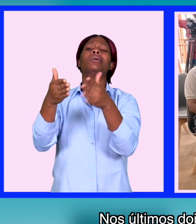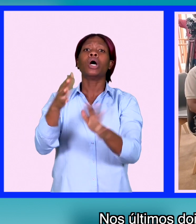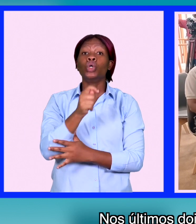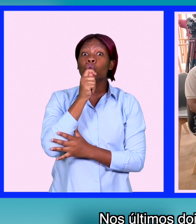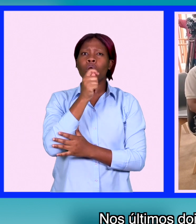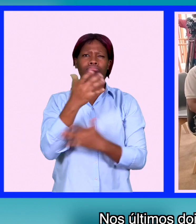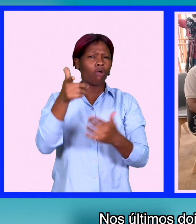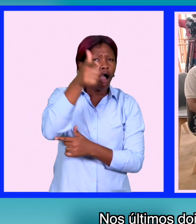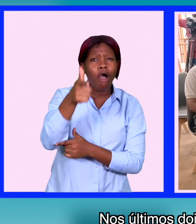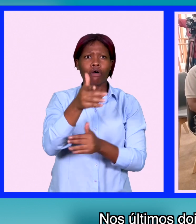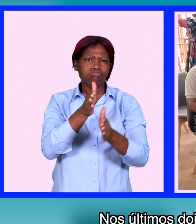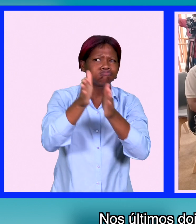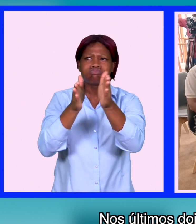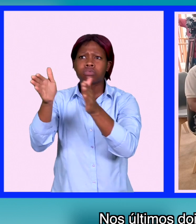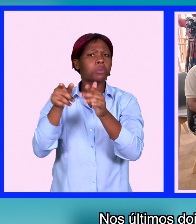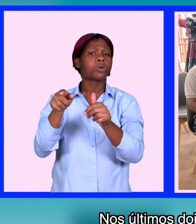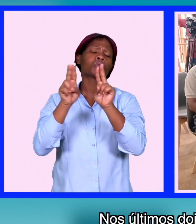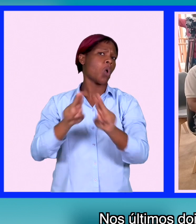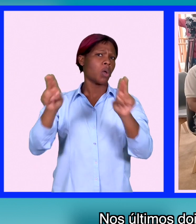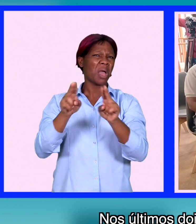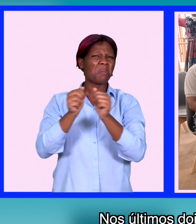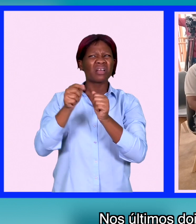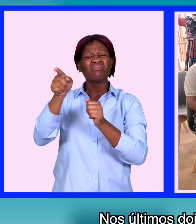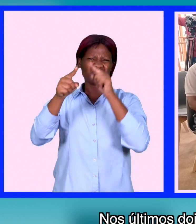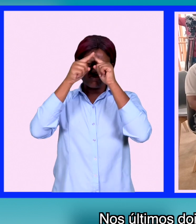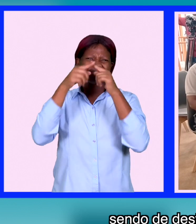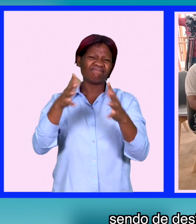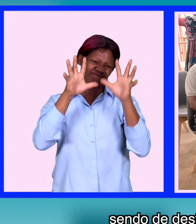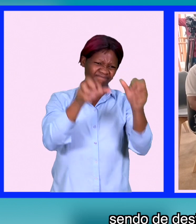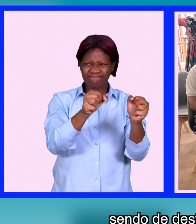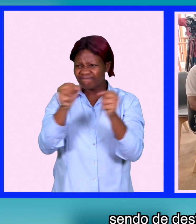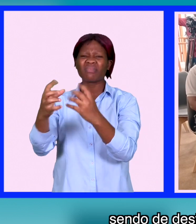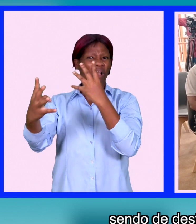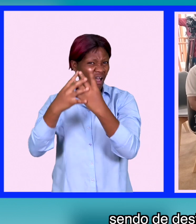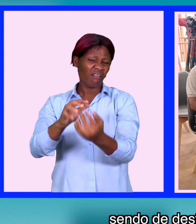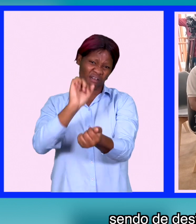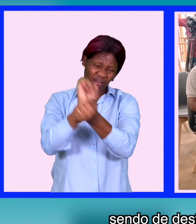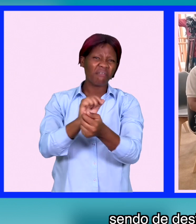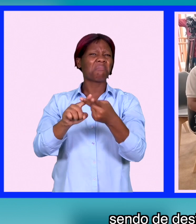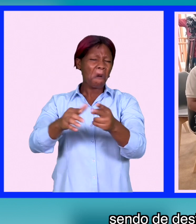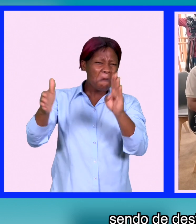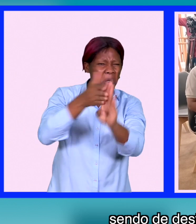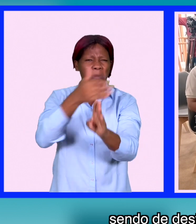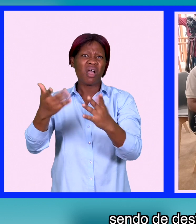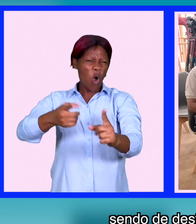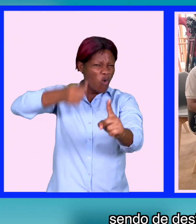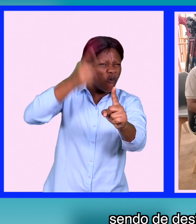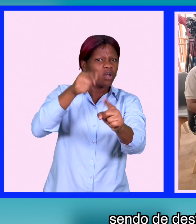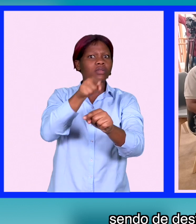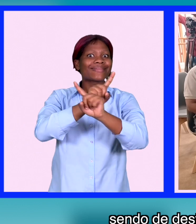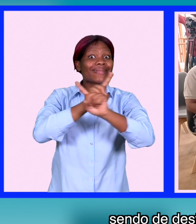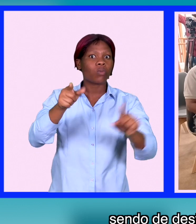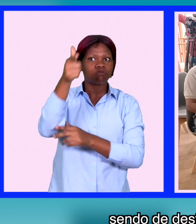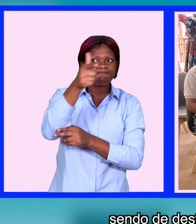2023-2024, o país registrou mais de 18 crimes contra jornalistas, sendo de destacar as agressões,